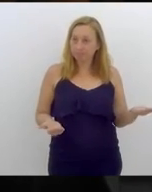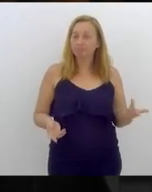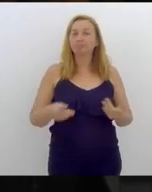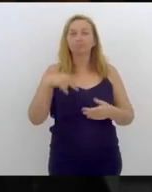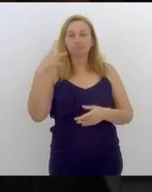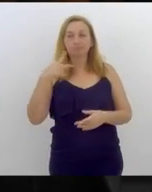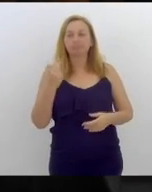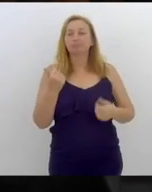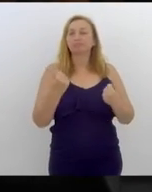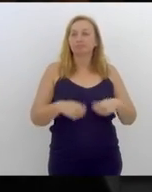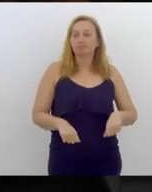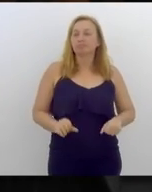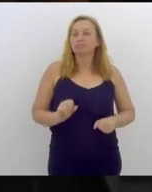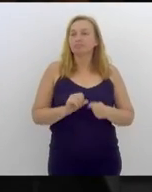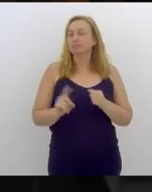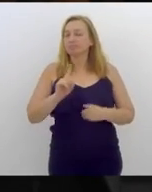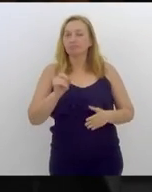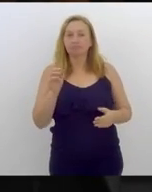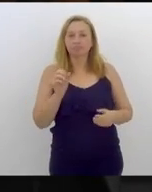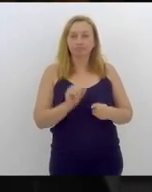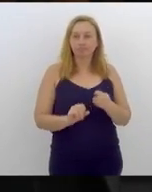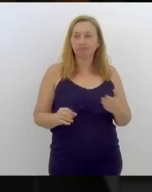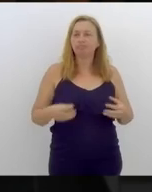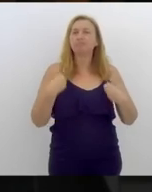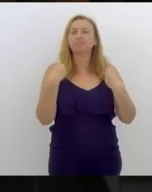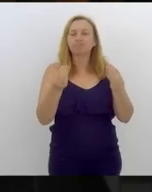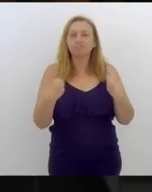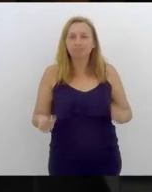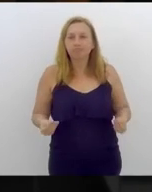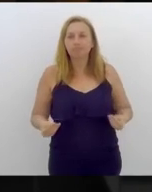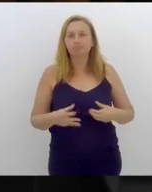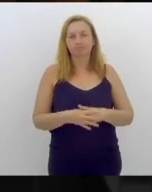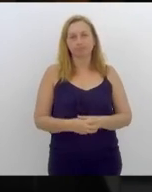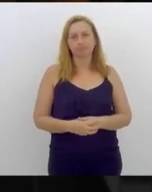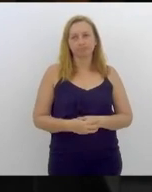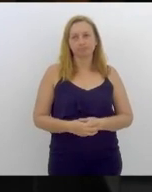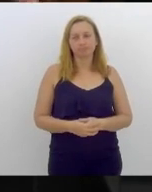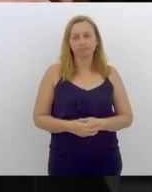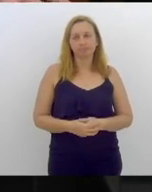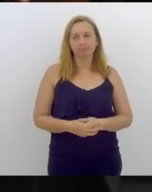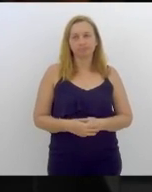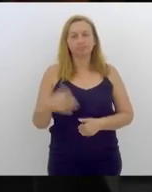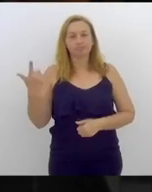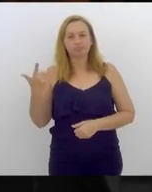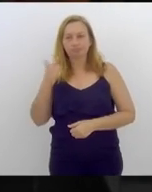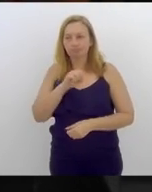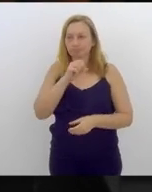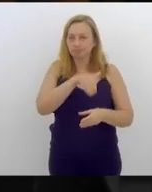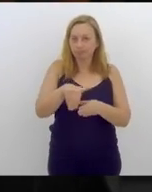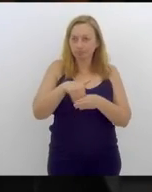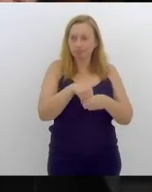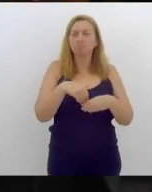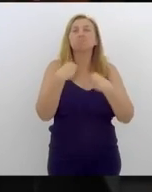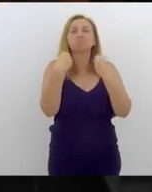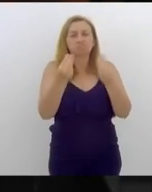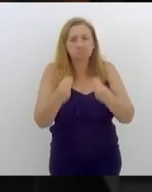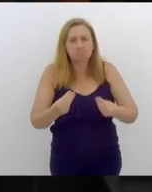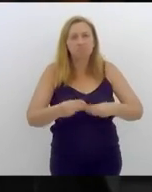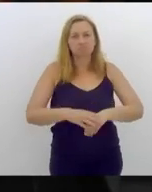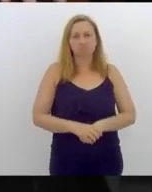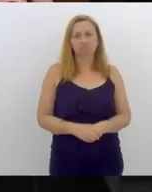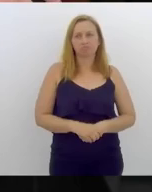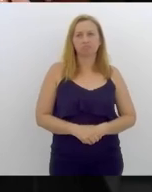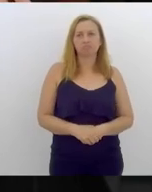política que tem que ser feita que não é realizada para quê ganharam a eleição para que